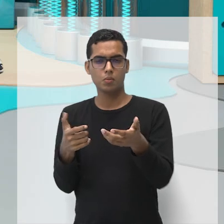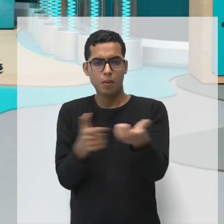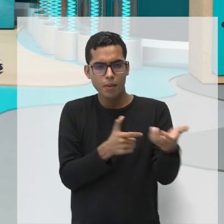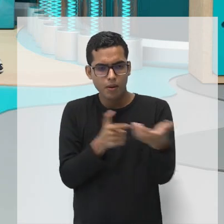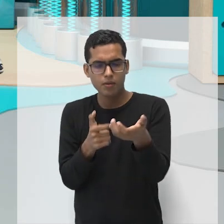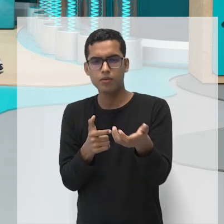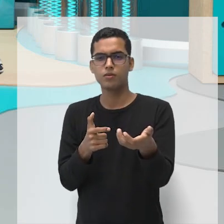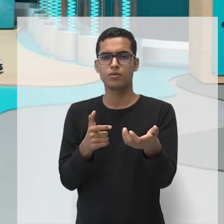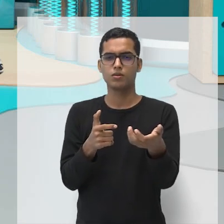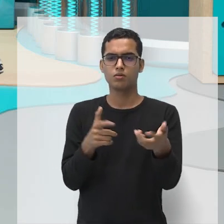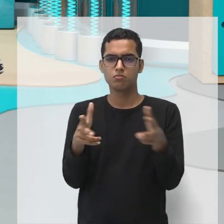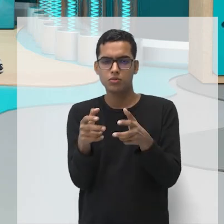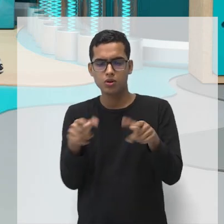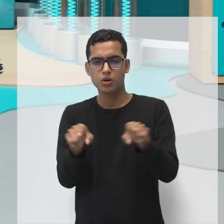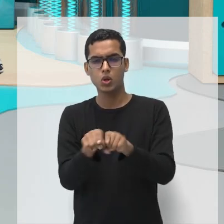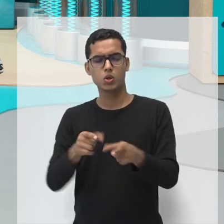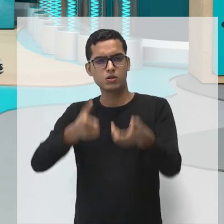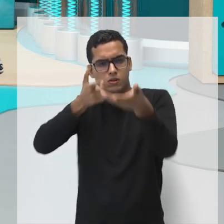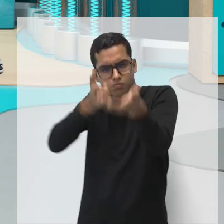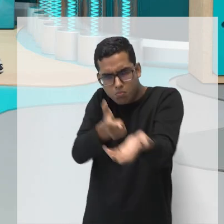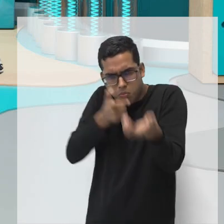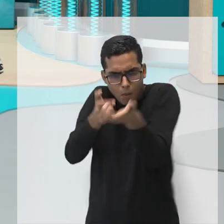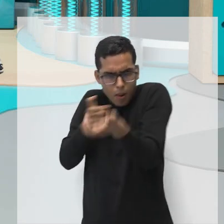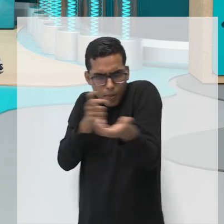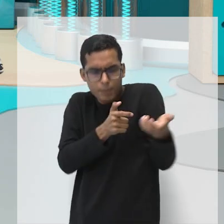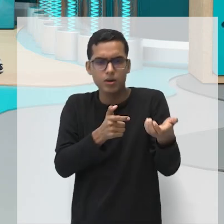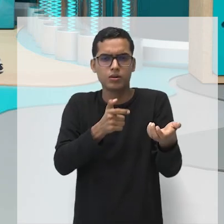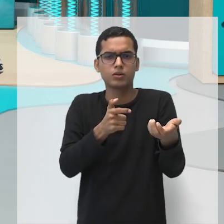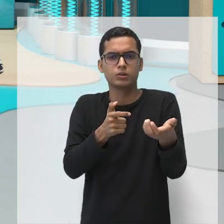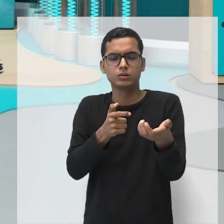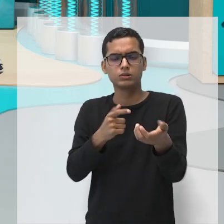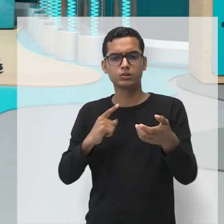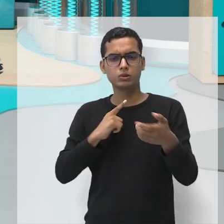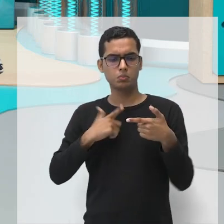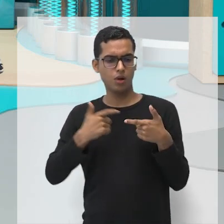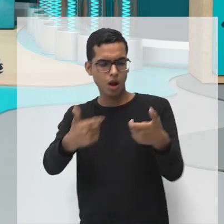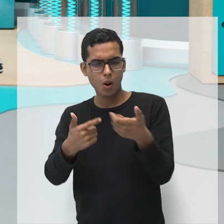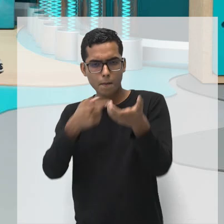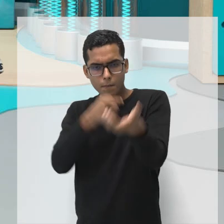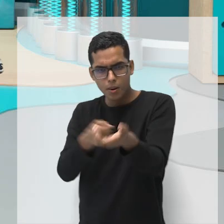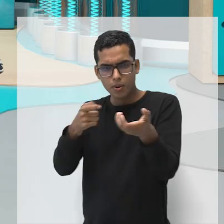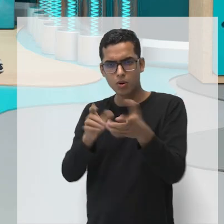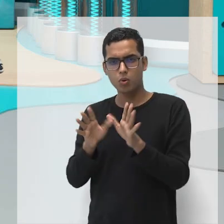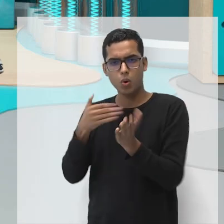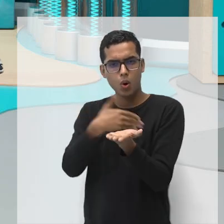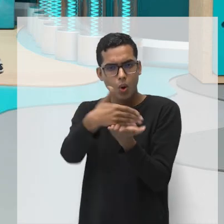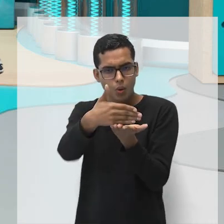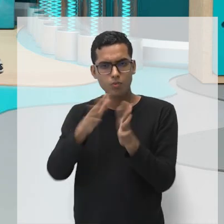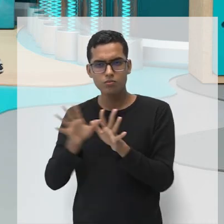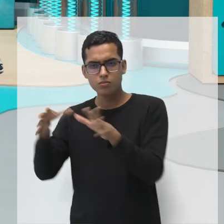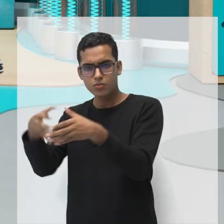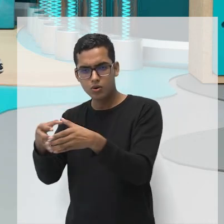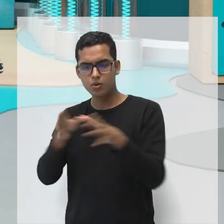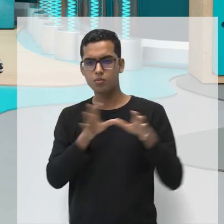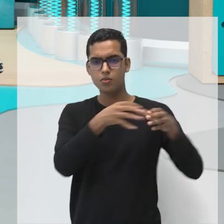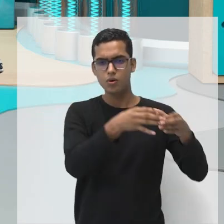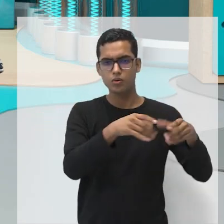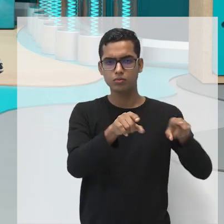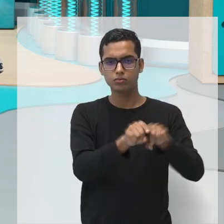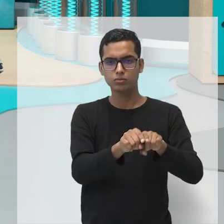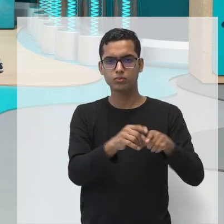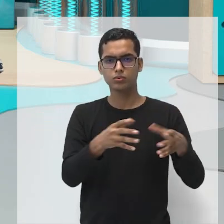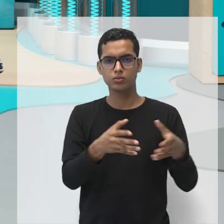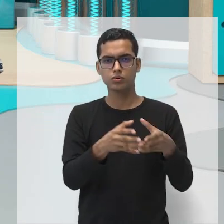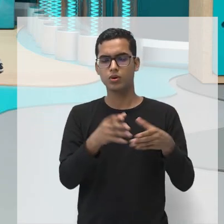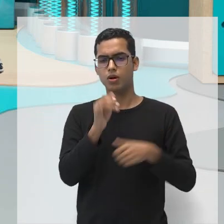tiro ou ainda de combate simulado, que geralmente ele começa ali com os participantes saltando de uma